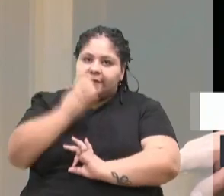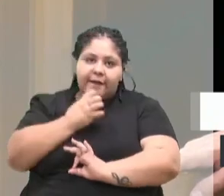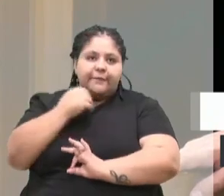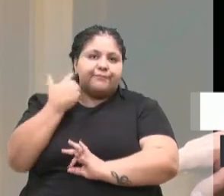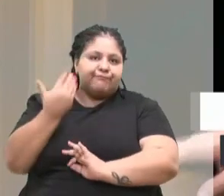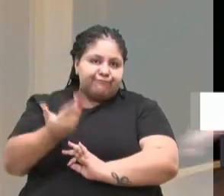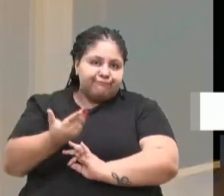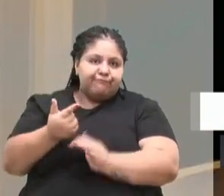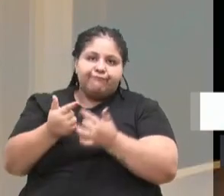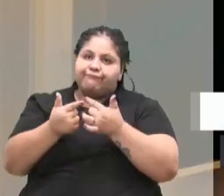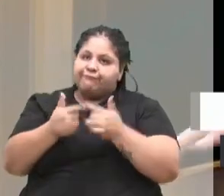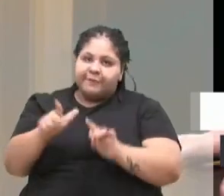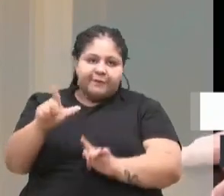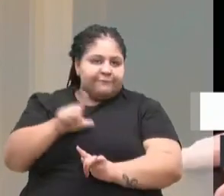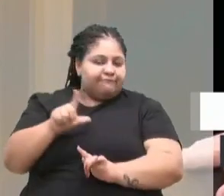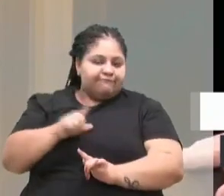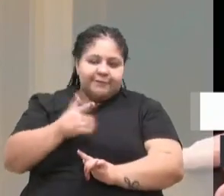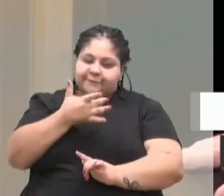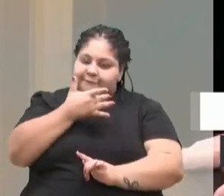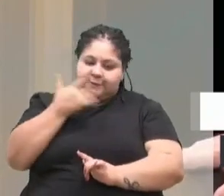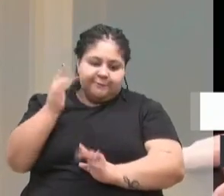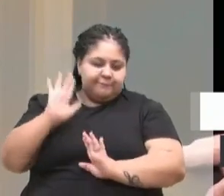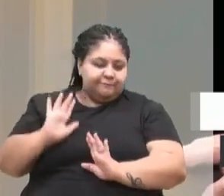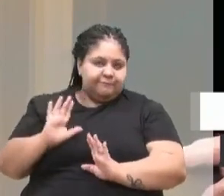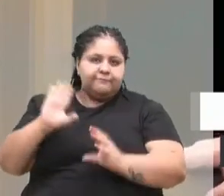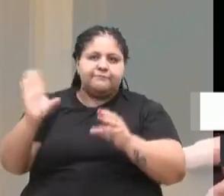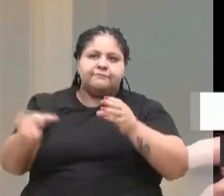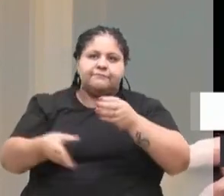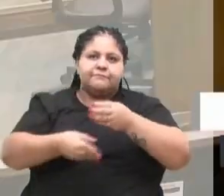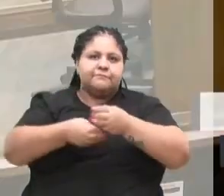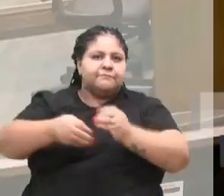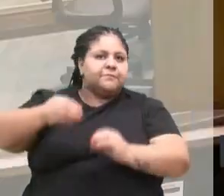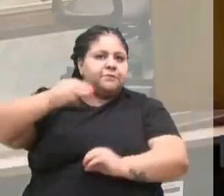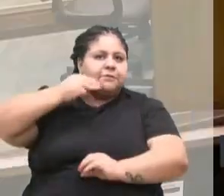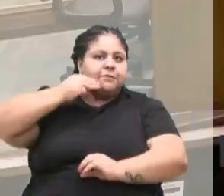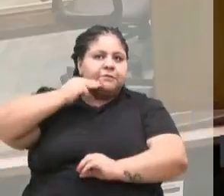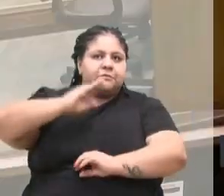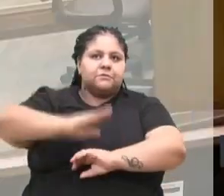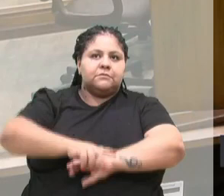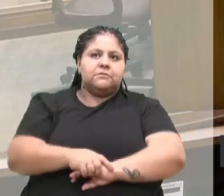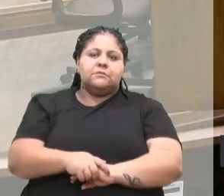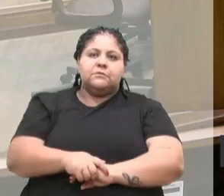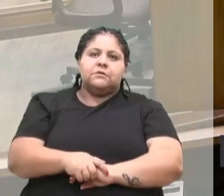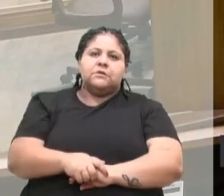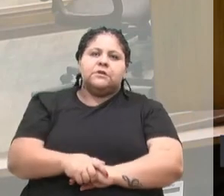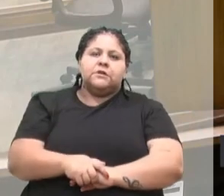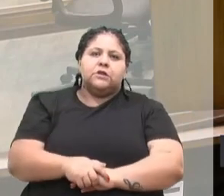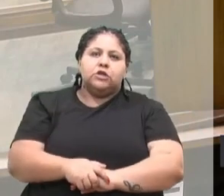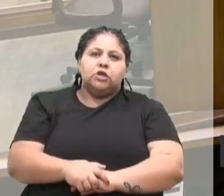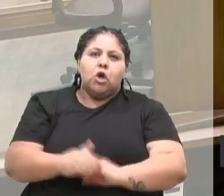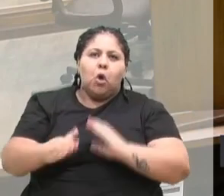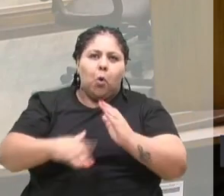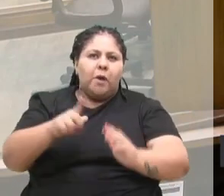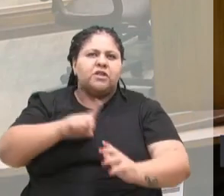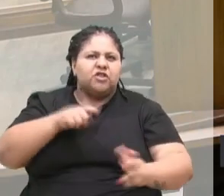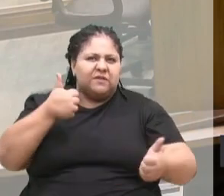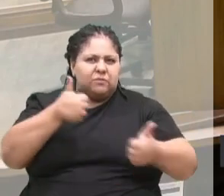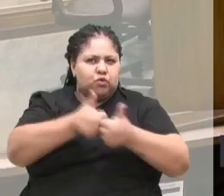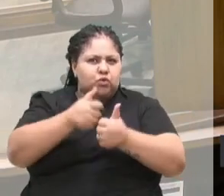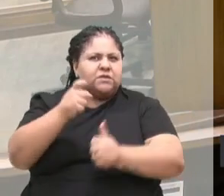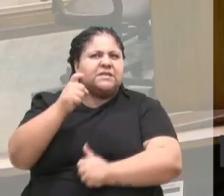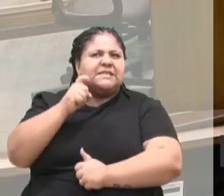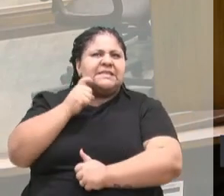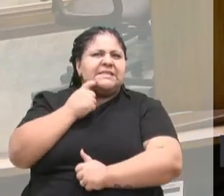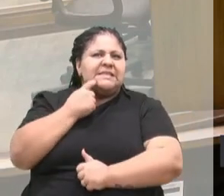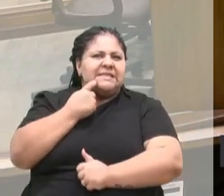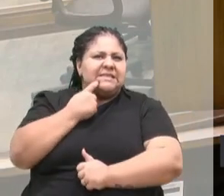pelo jeito não está tão fácil assim. Só parte, vereador Bortoluzzi. Vereador Schalco, quando tivemos lá na sexta-feira, e isso não